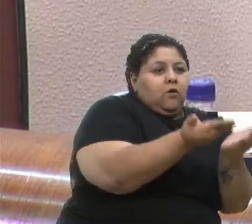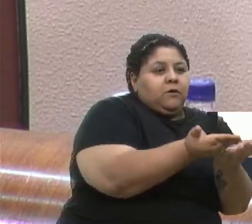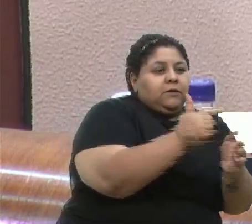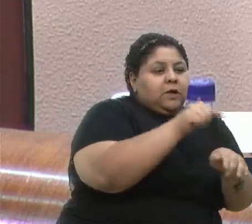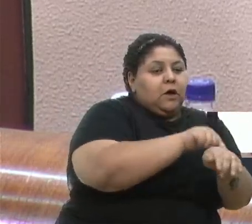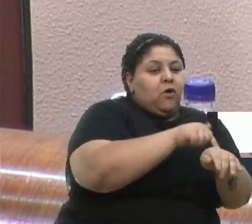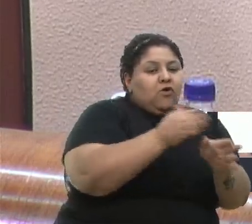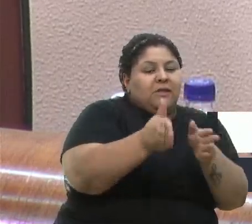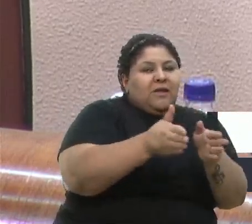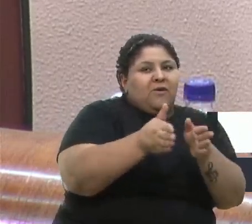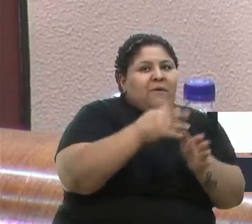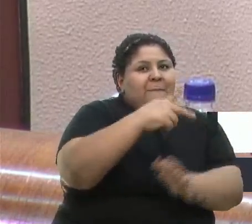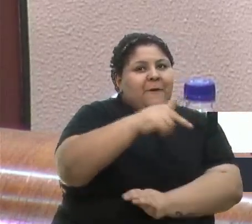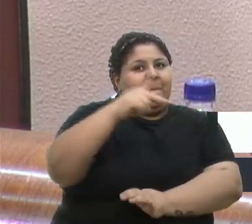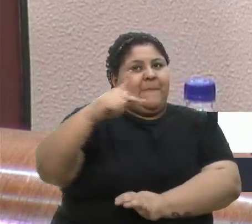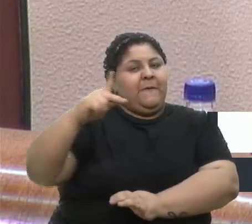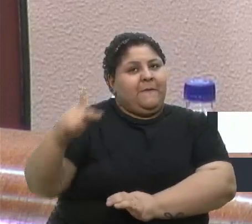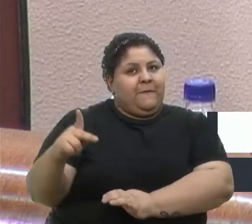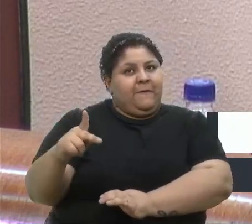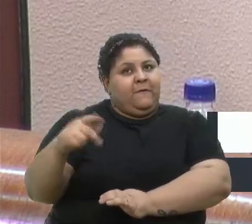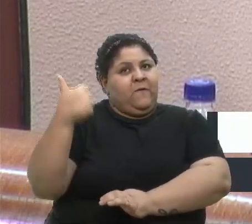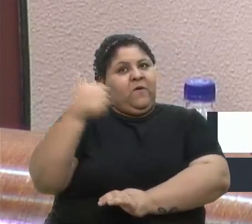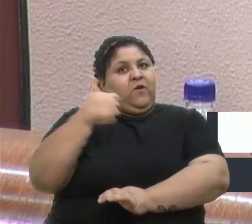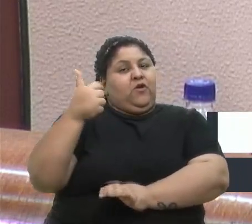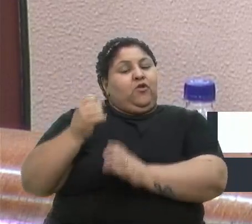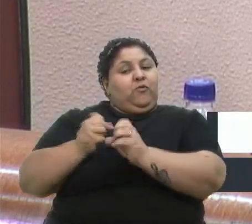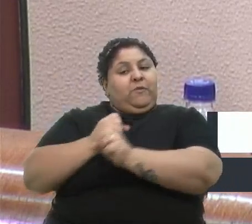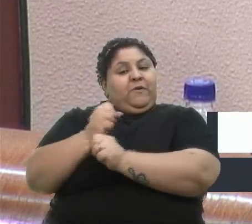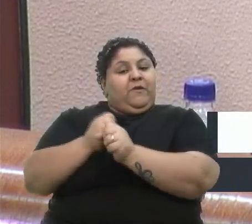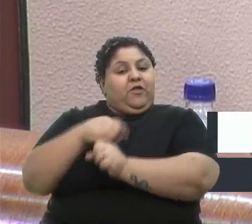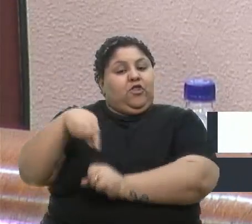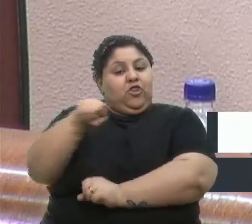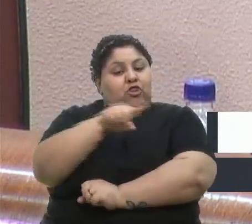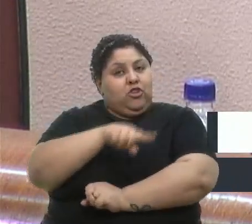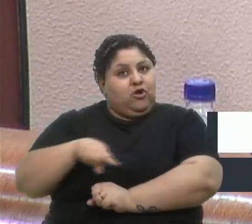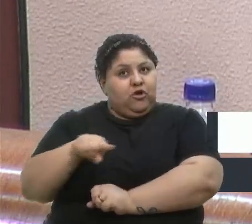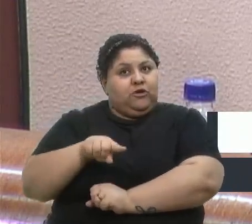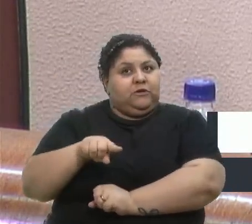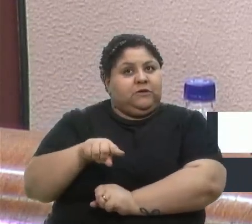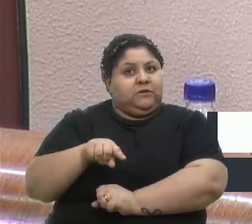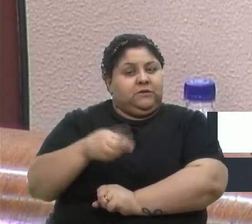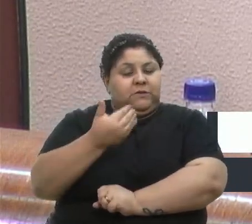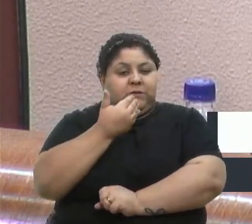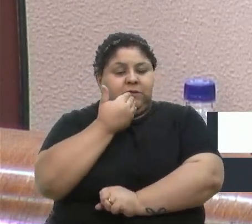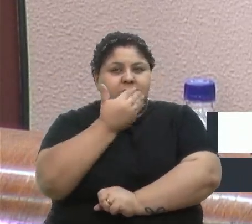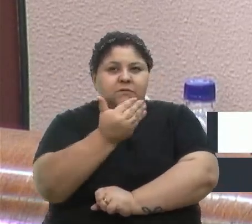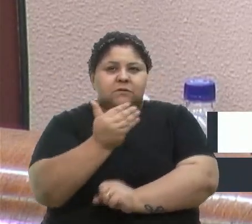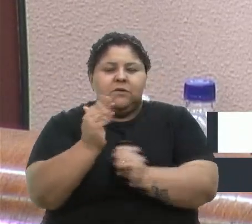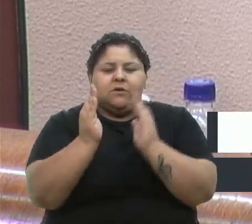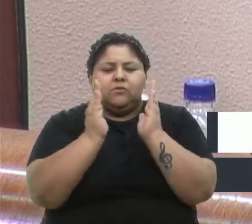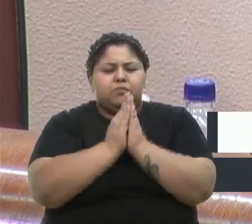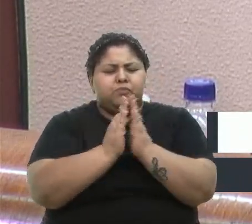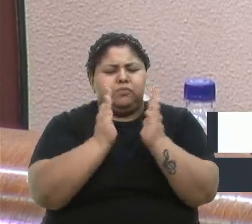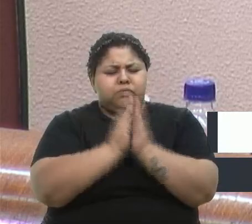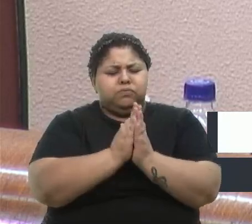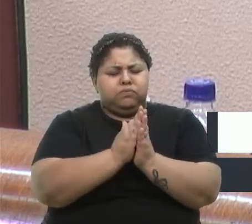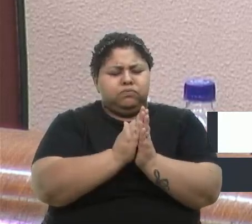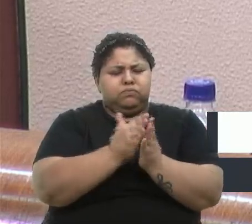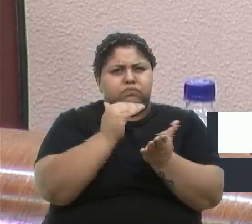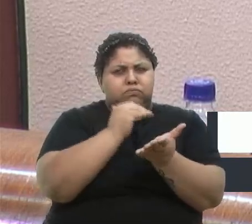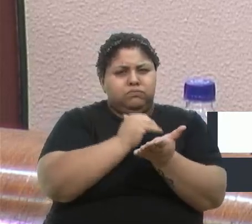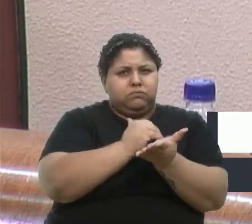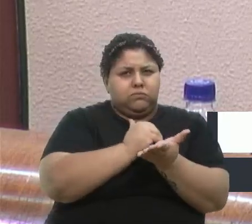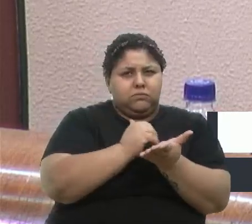PPPs. E a gente já no primeiro ano, vereador Alberto Meneguzzi, a gente pediu encarecidamente para o secretário, que era